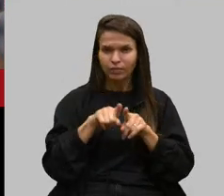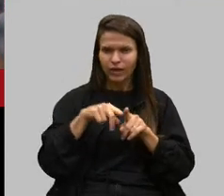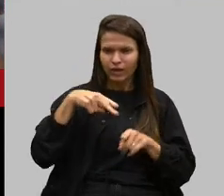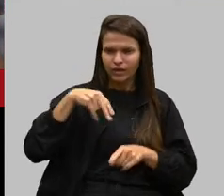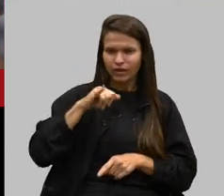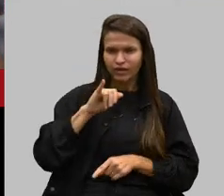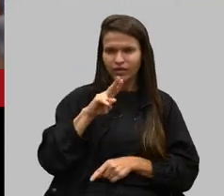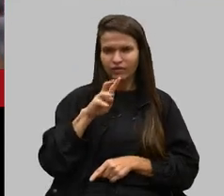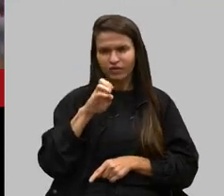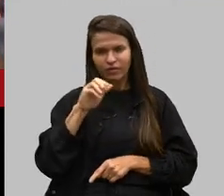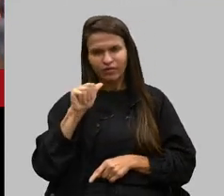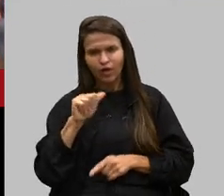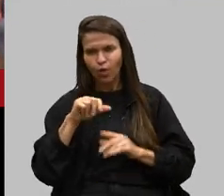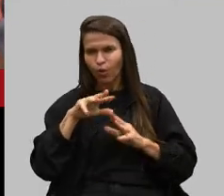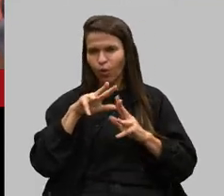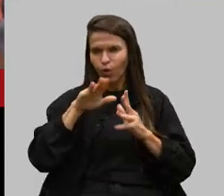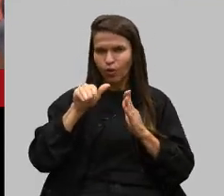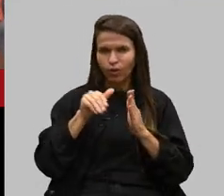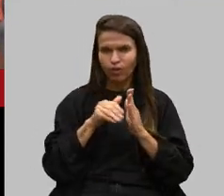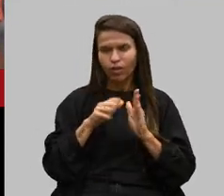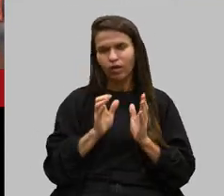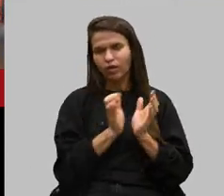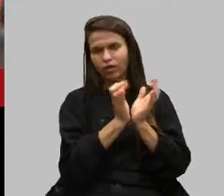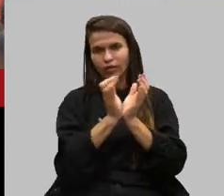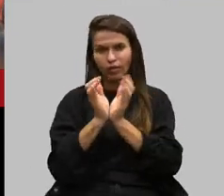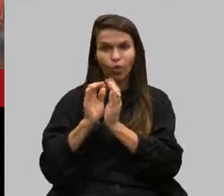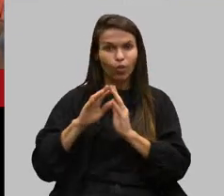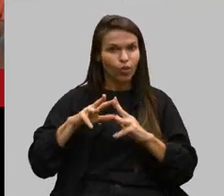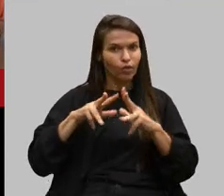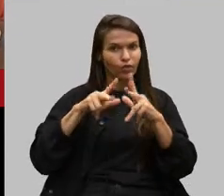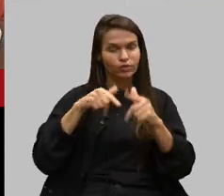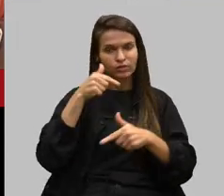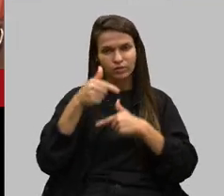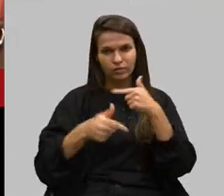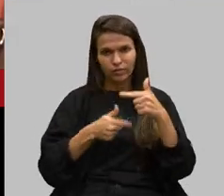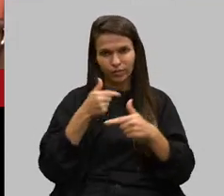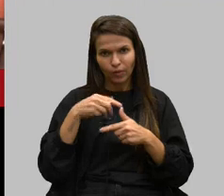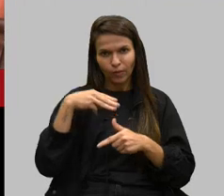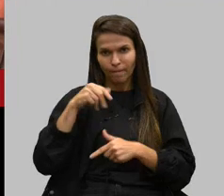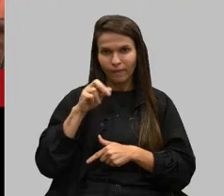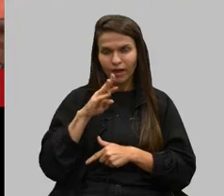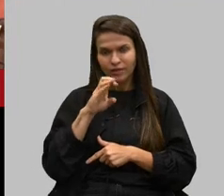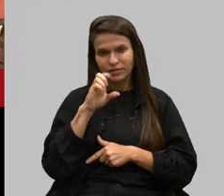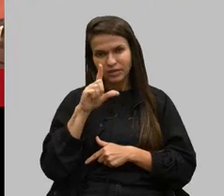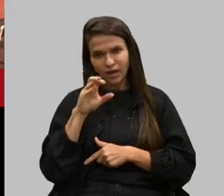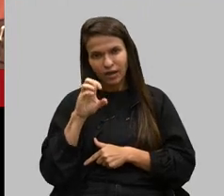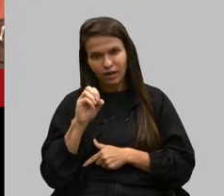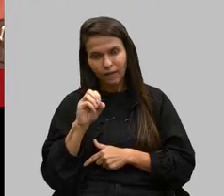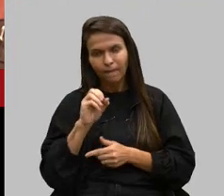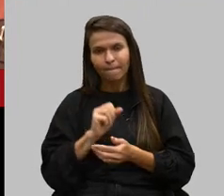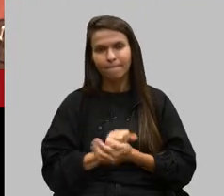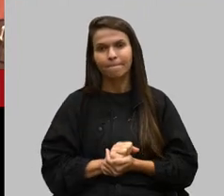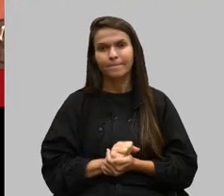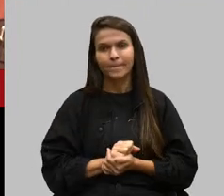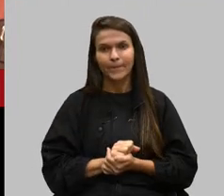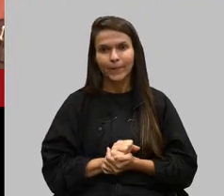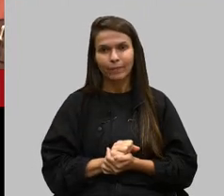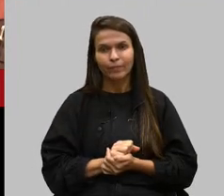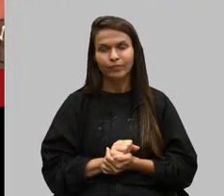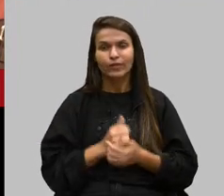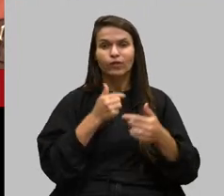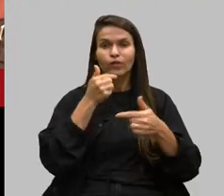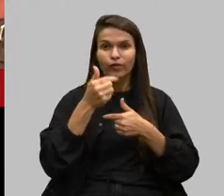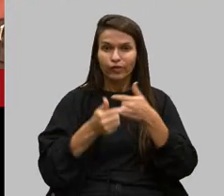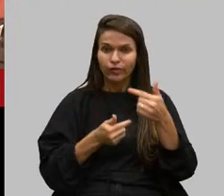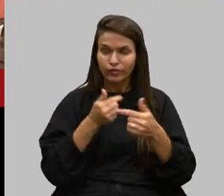equipe o fisico teve aquele tempo lá também todos tá agora com Marcelo que o trabalho que